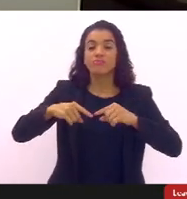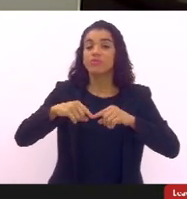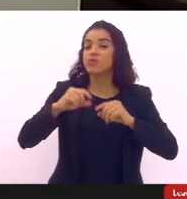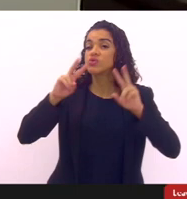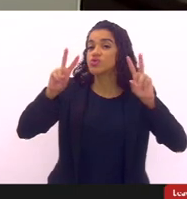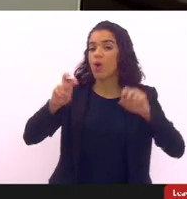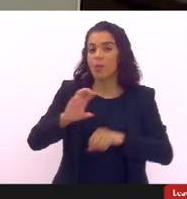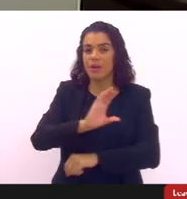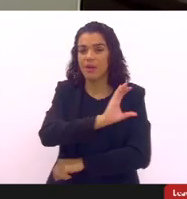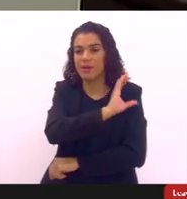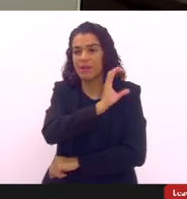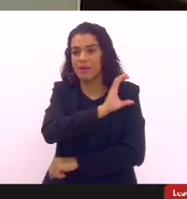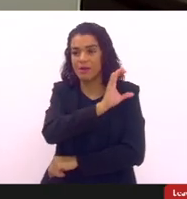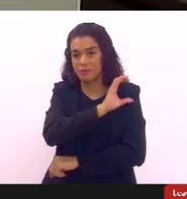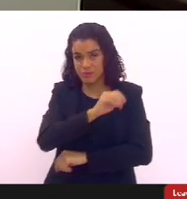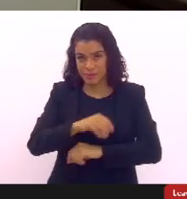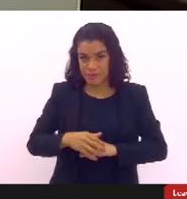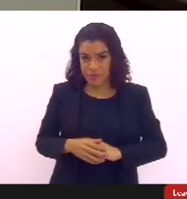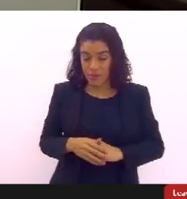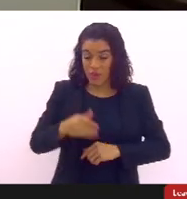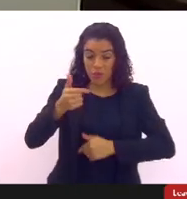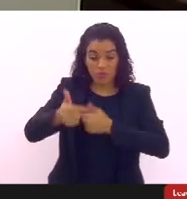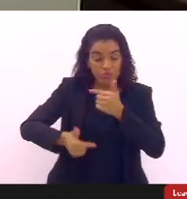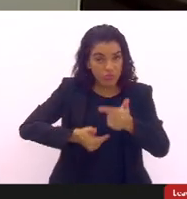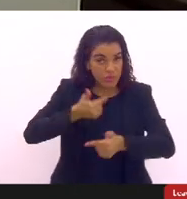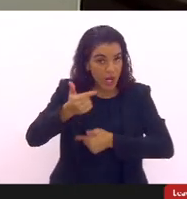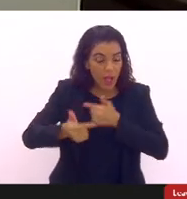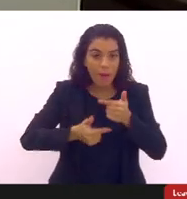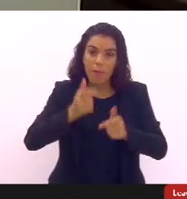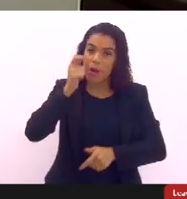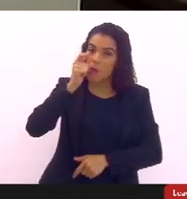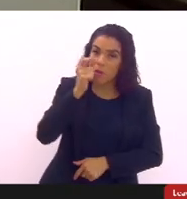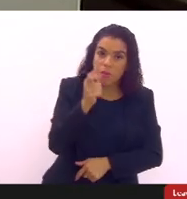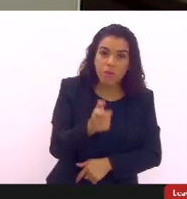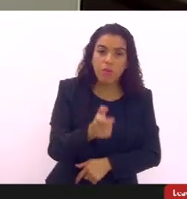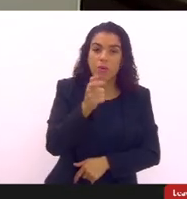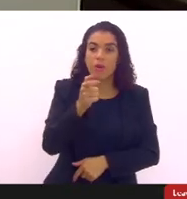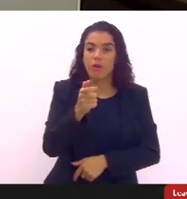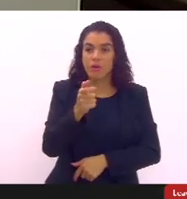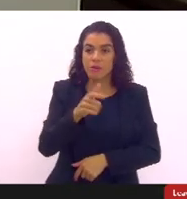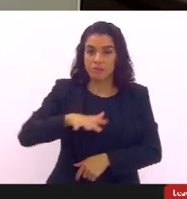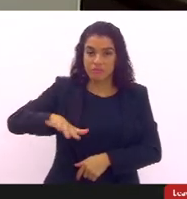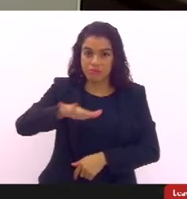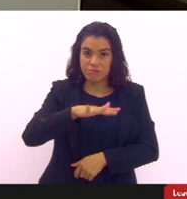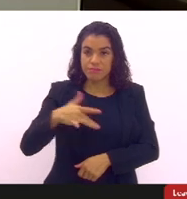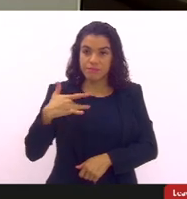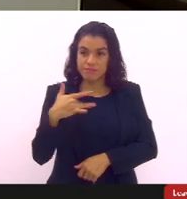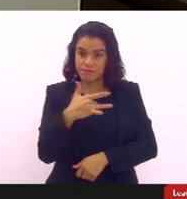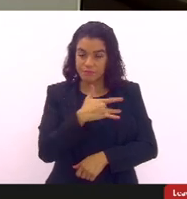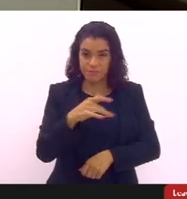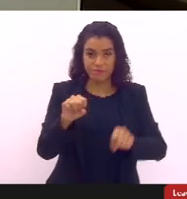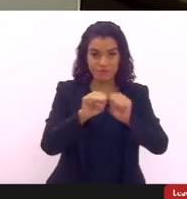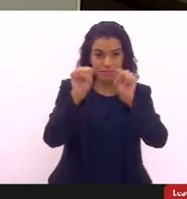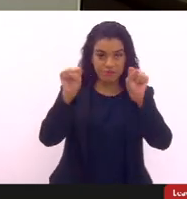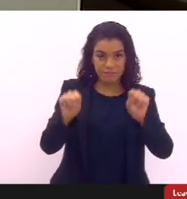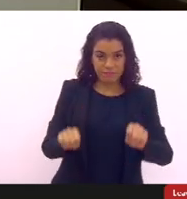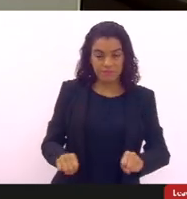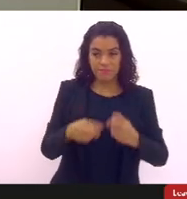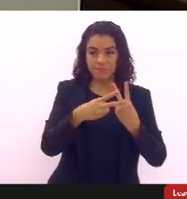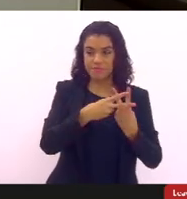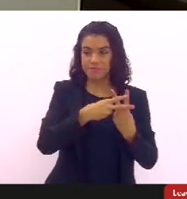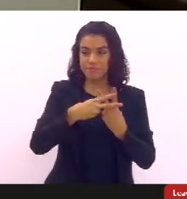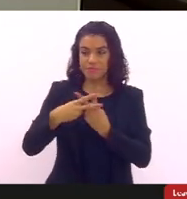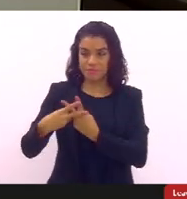Campos, e foi um trabalho muito interessante da área da saúde, do sistema